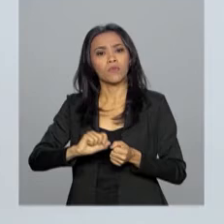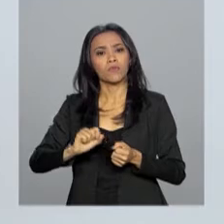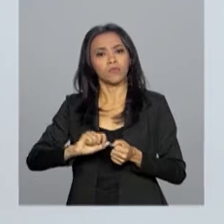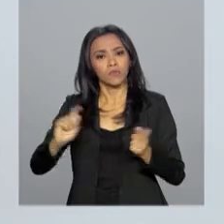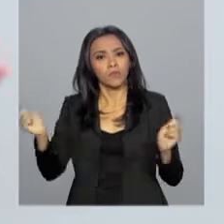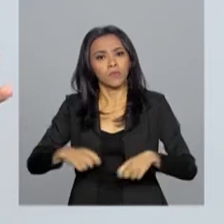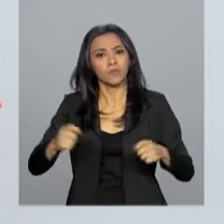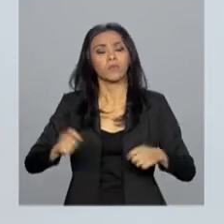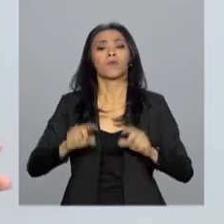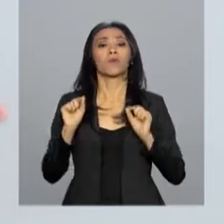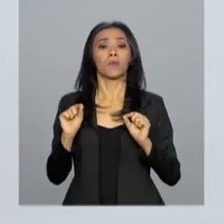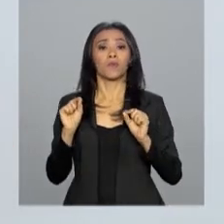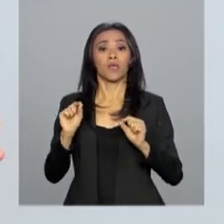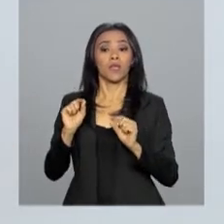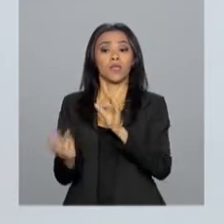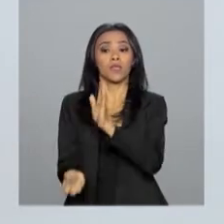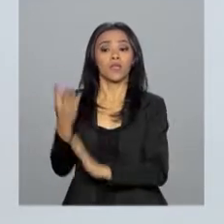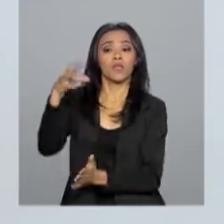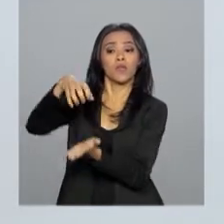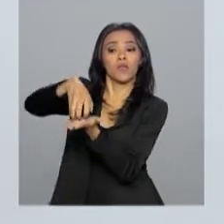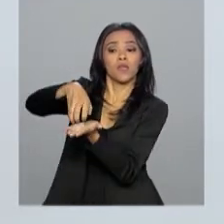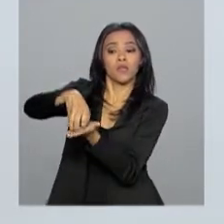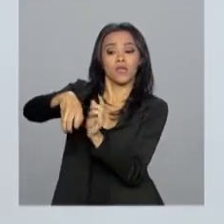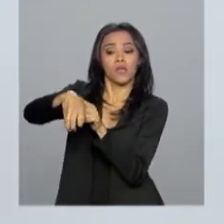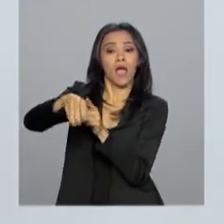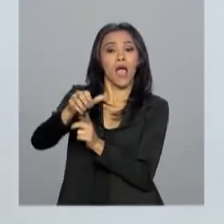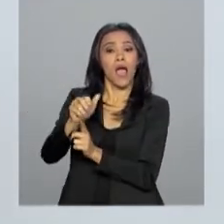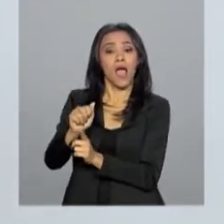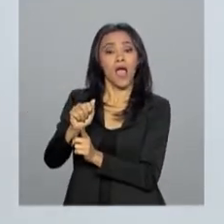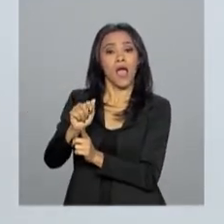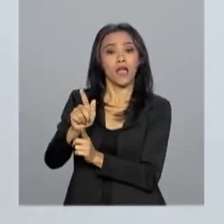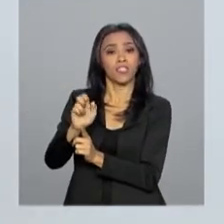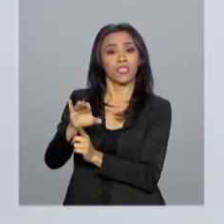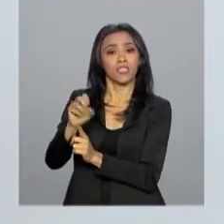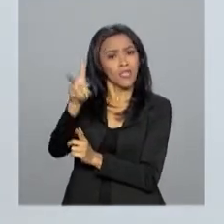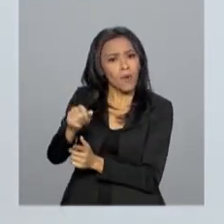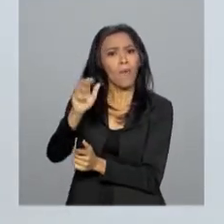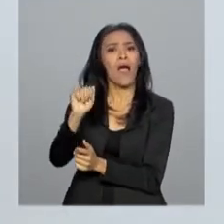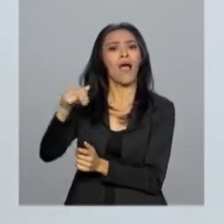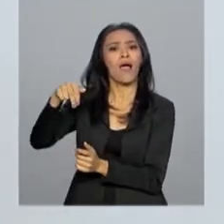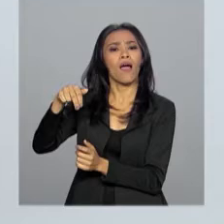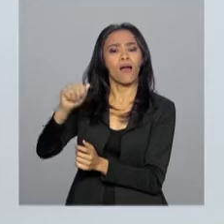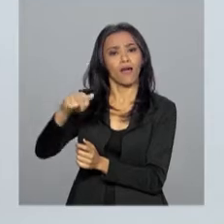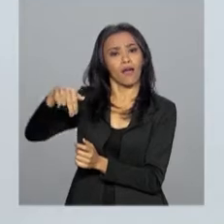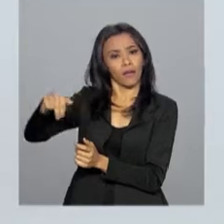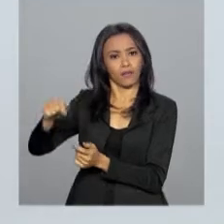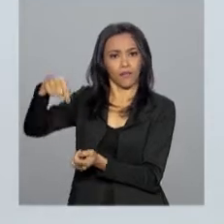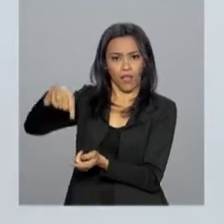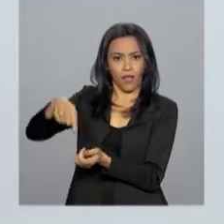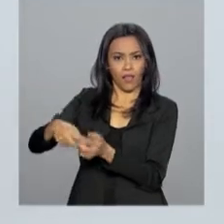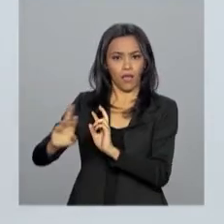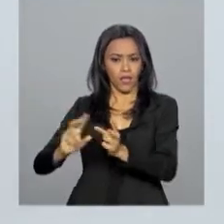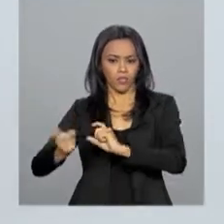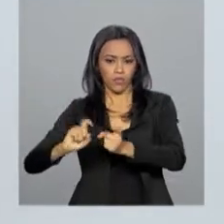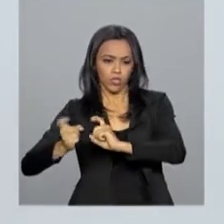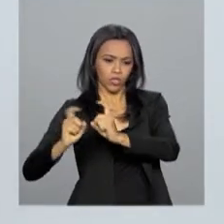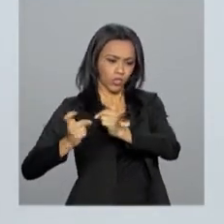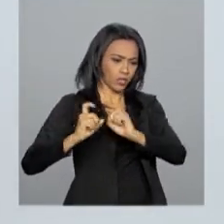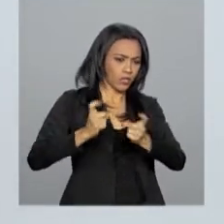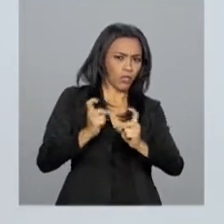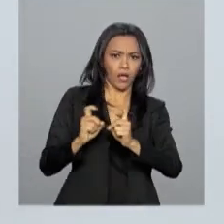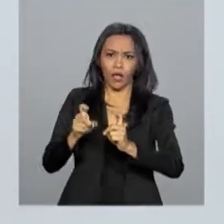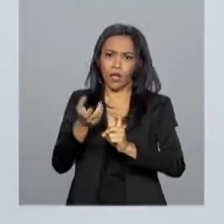ter uma agência que regule como a ana que nós consigamos dar a ela a estrutura de uma forma voluntária